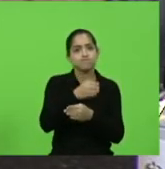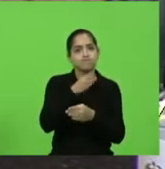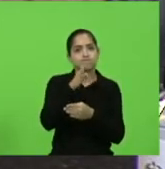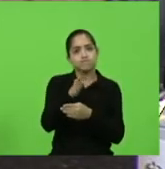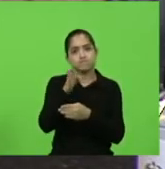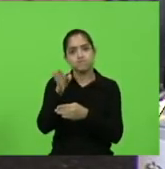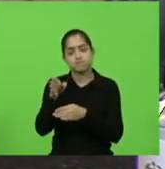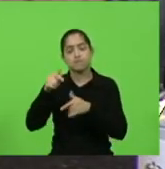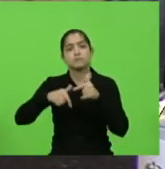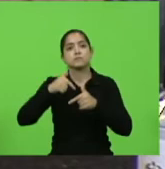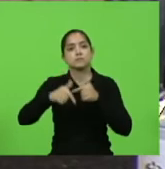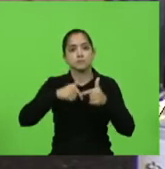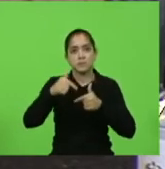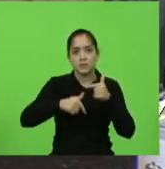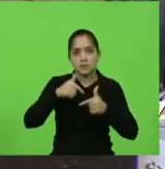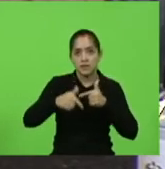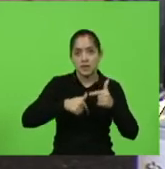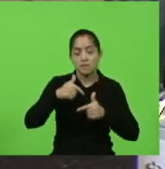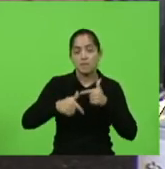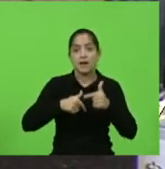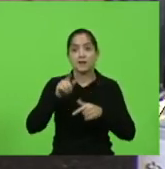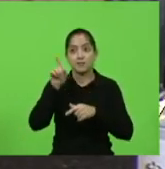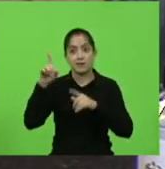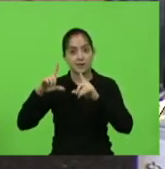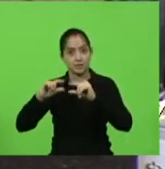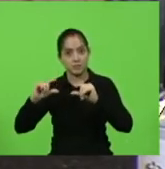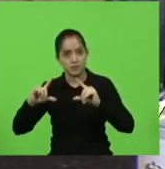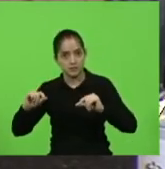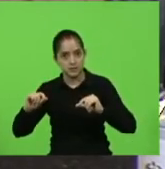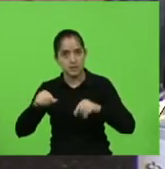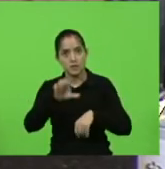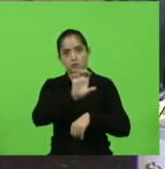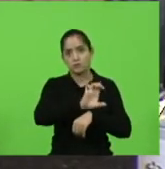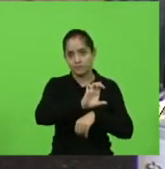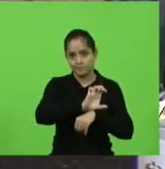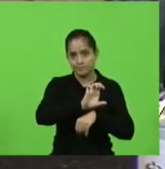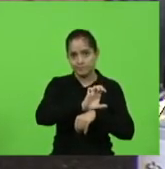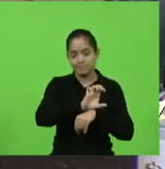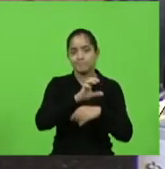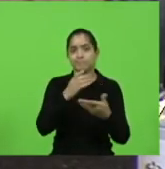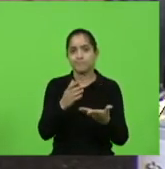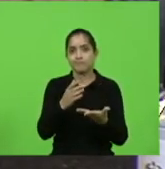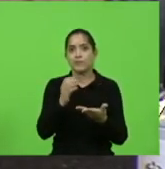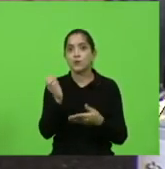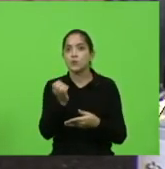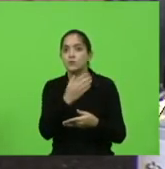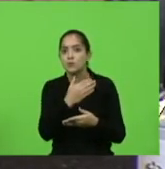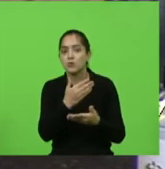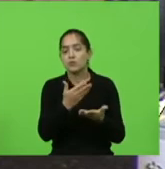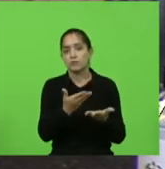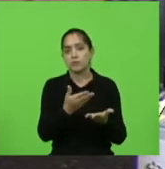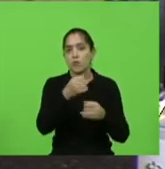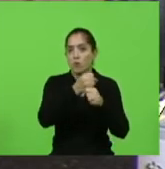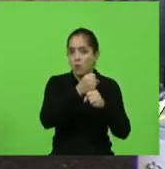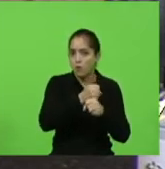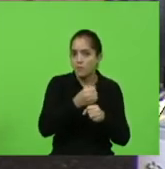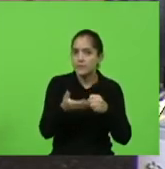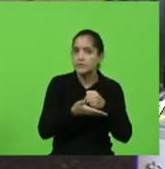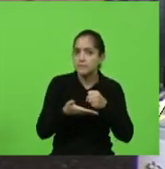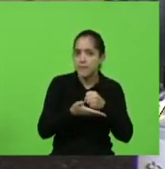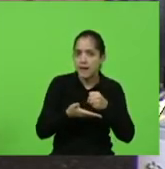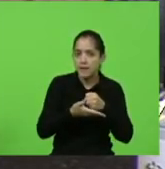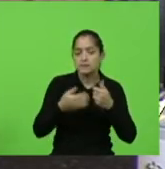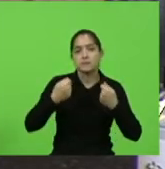trabalho, correria por Brasília, estadualizamos, sonhamos um novo tempo para aquele terminal. Obras básicas tinham que